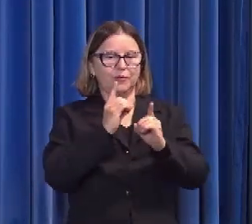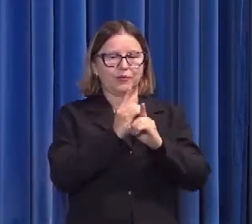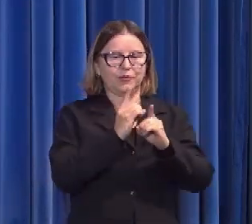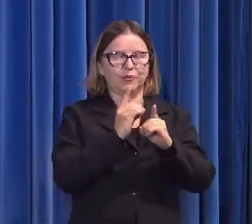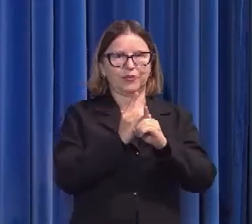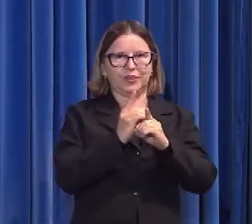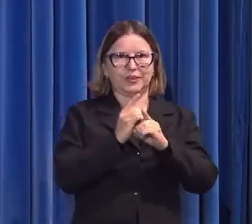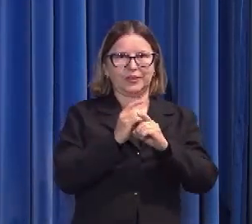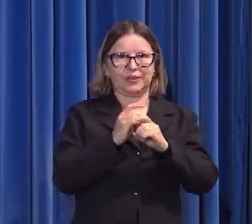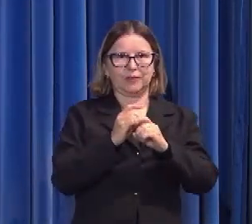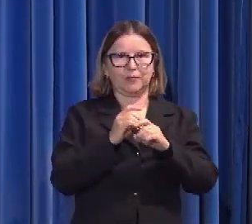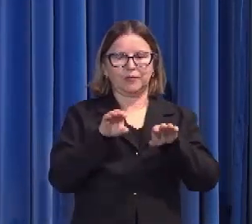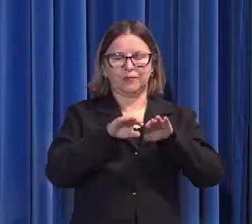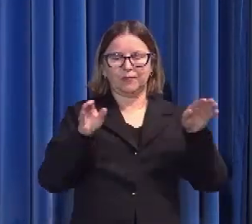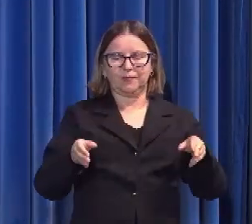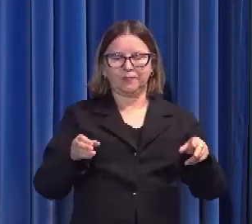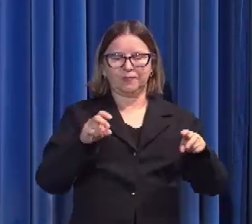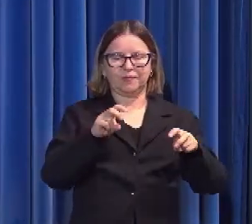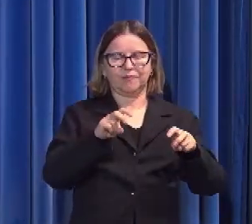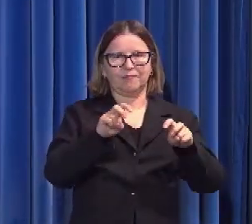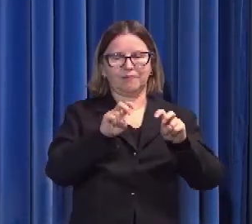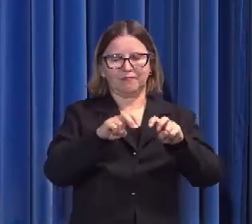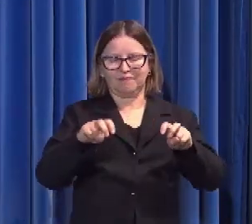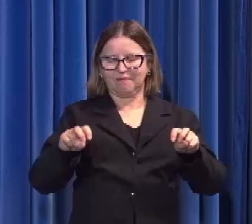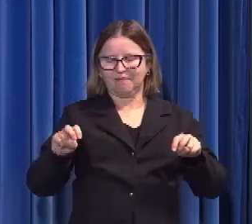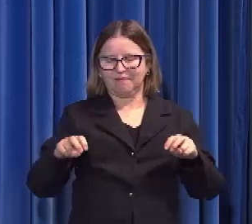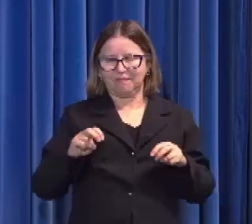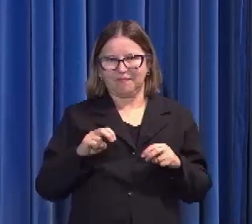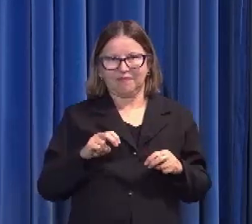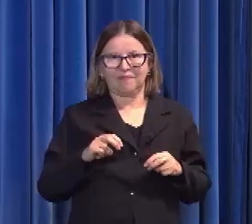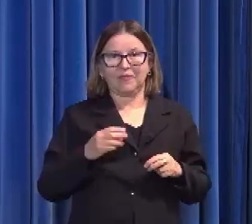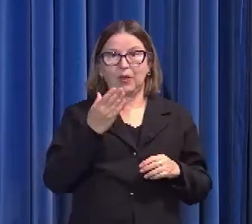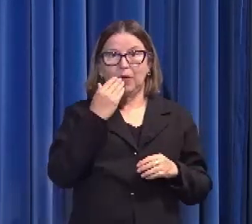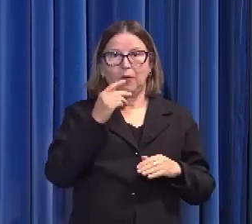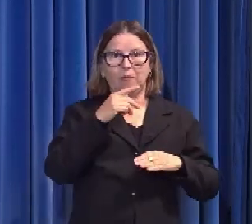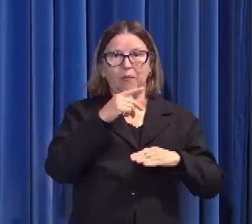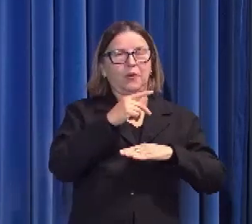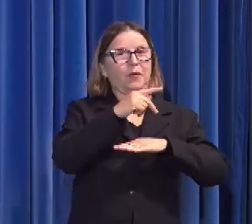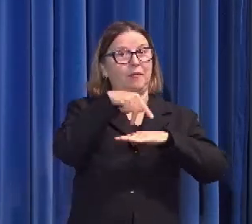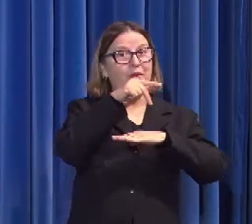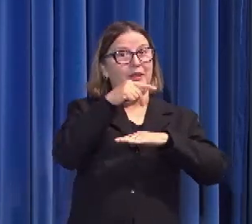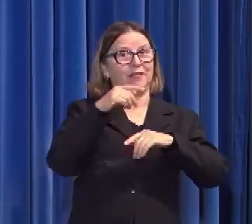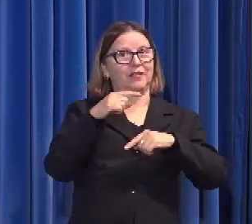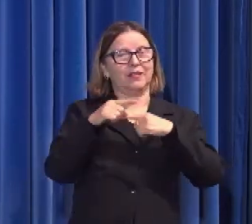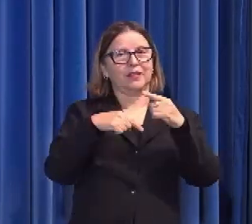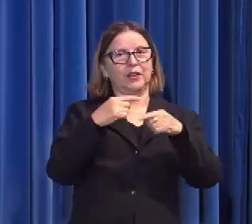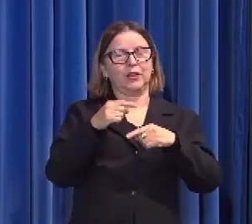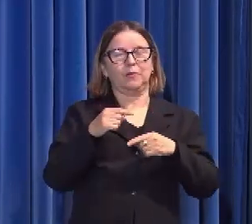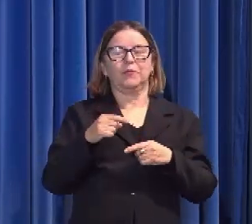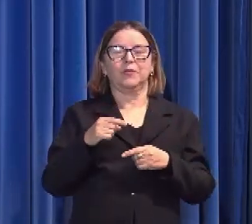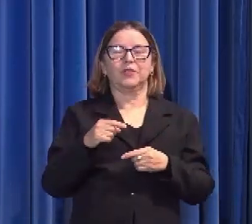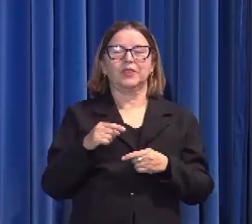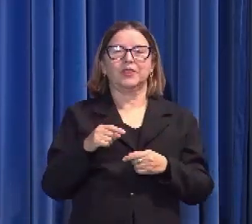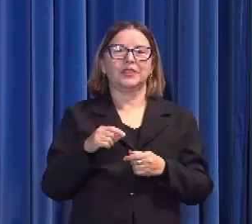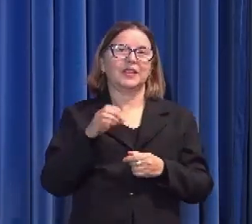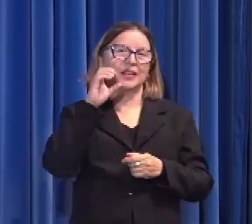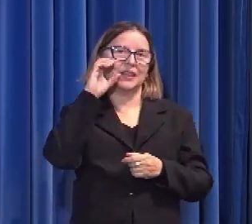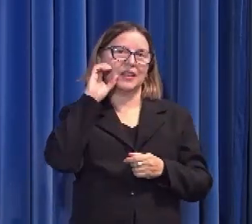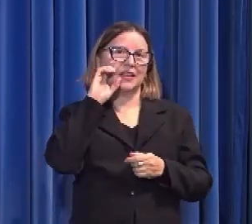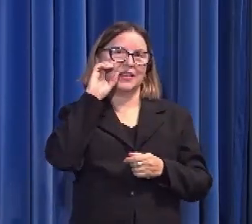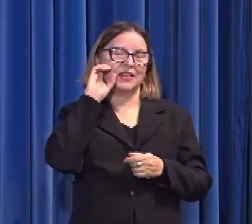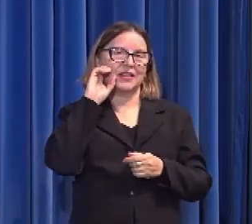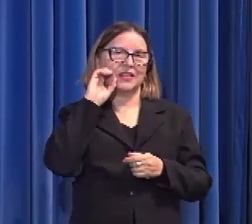Páscoa e depois ele A celebrou a ceia dizendo que